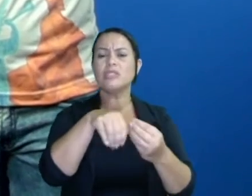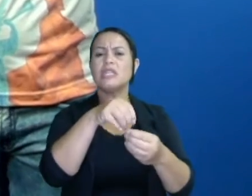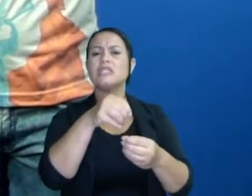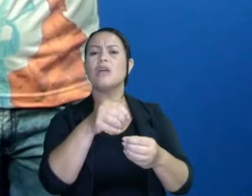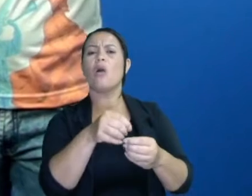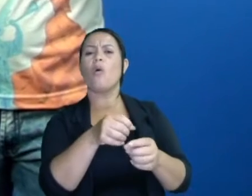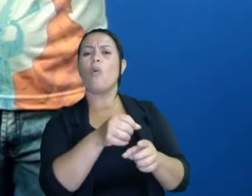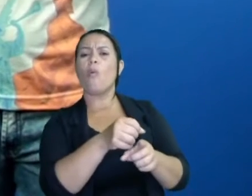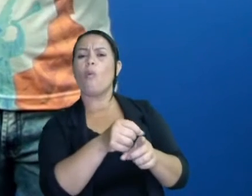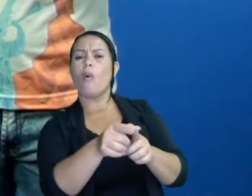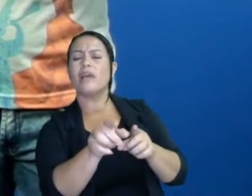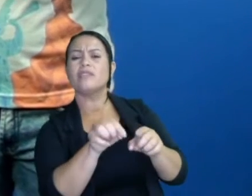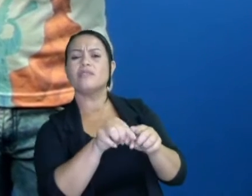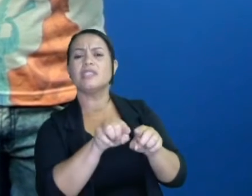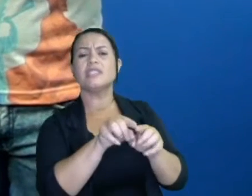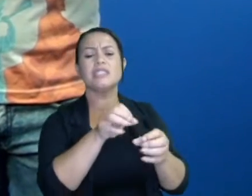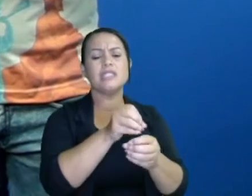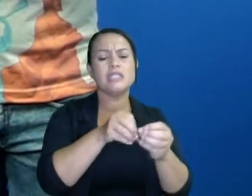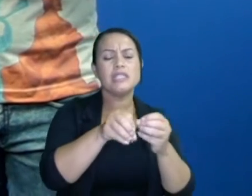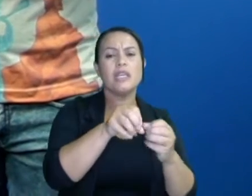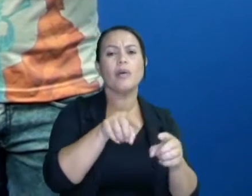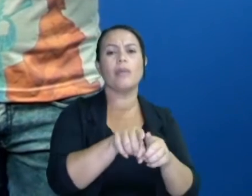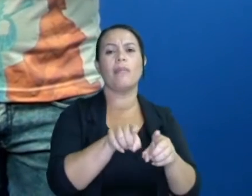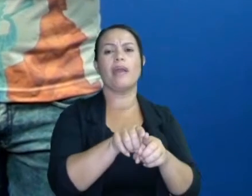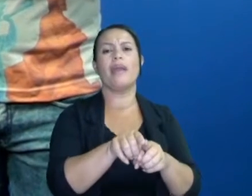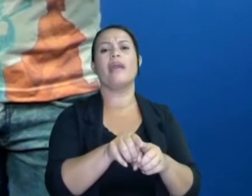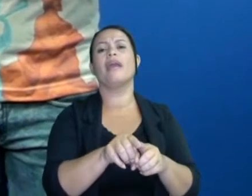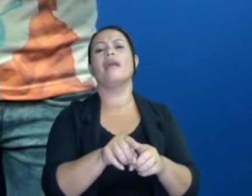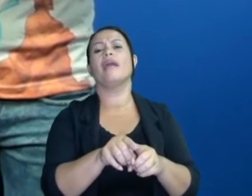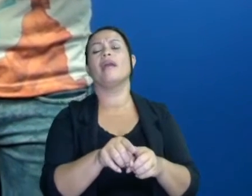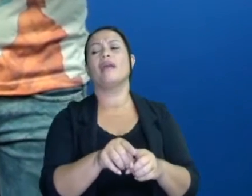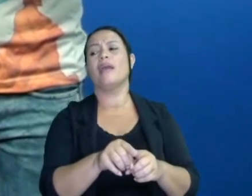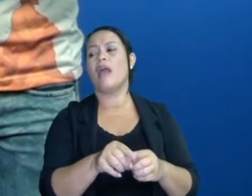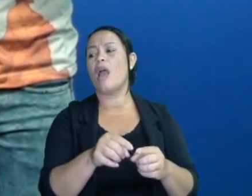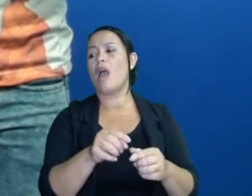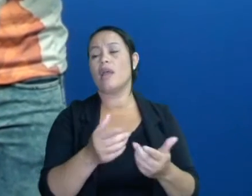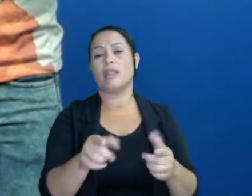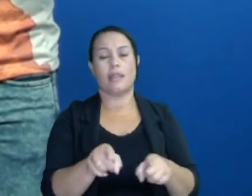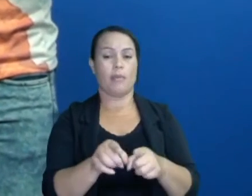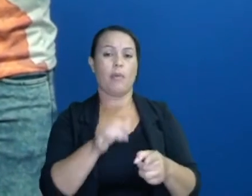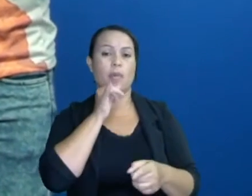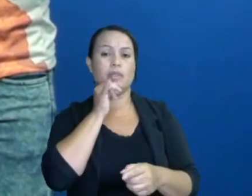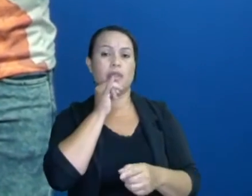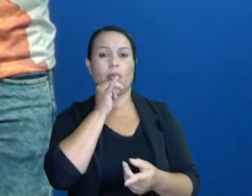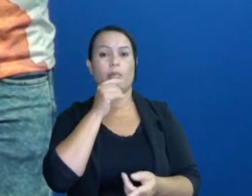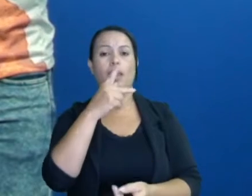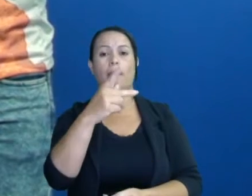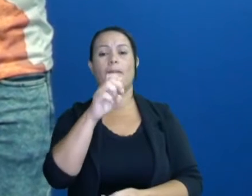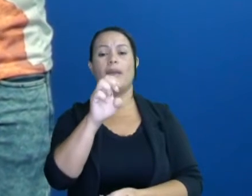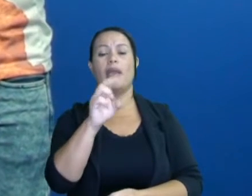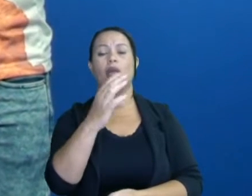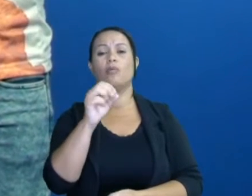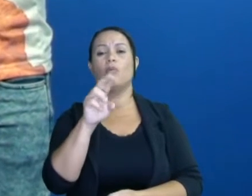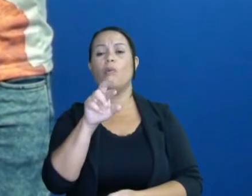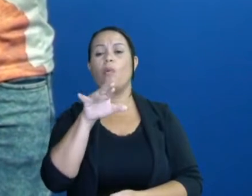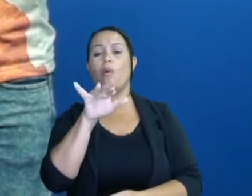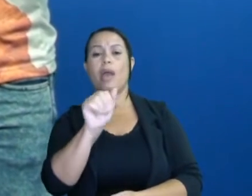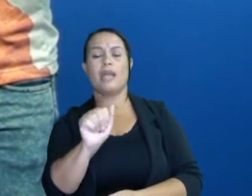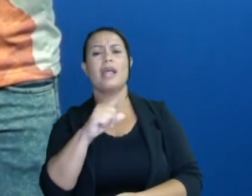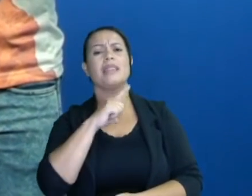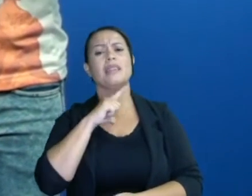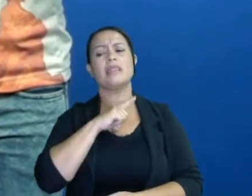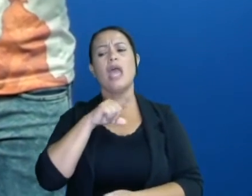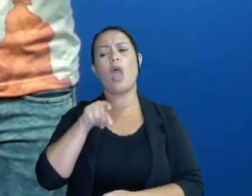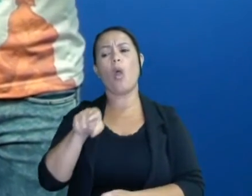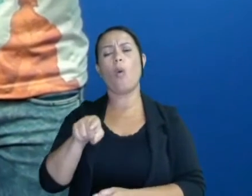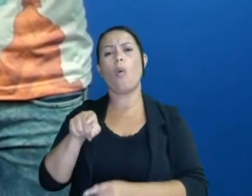fertilização in vitro. E nisso, na pecuária, por exemplo, você pode ter um animal